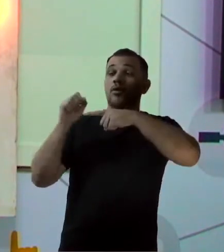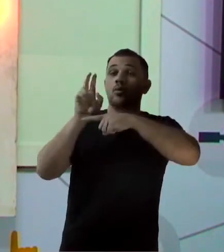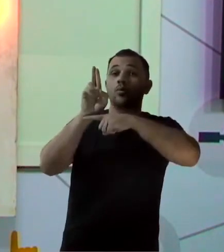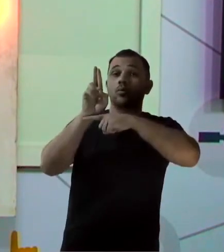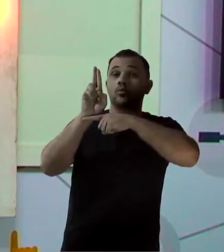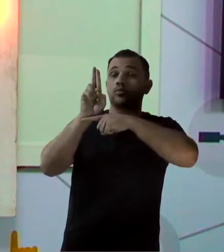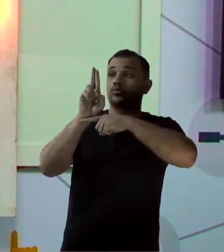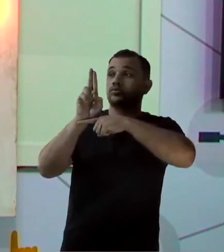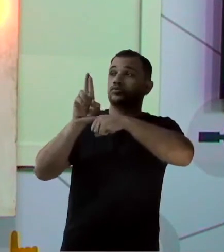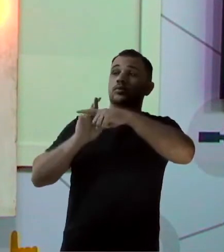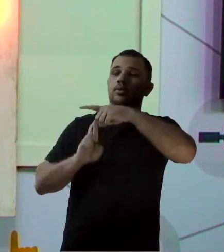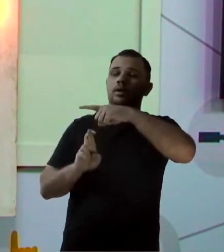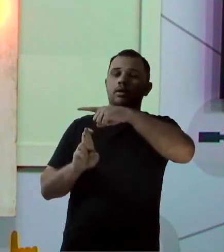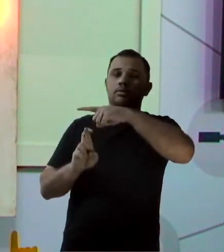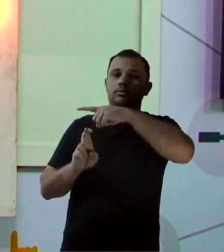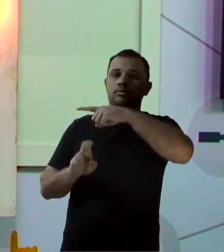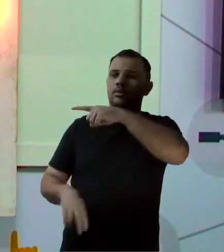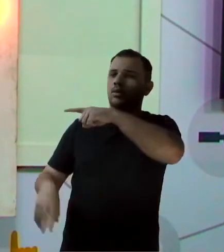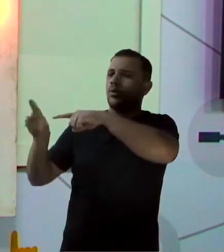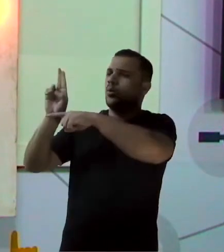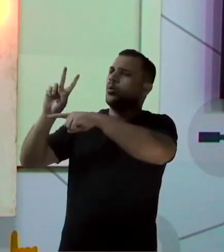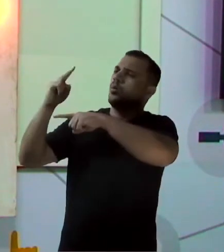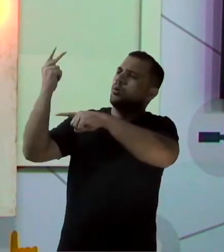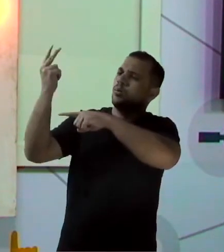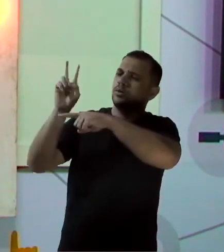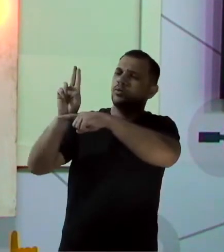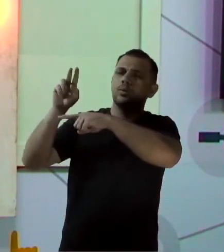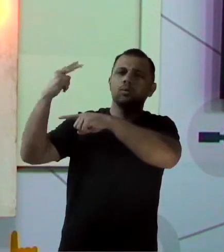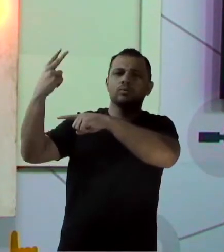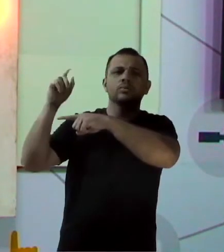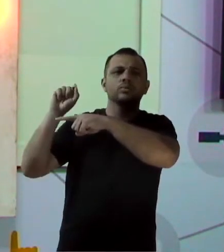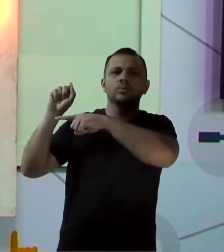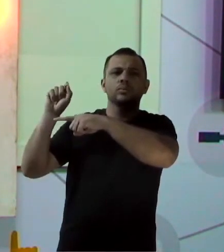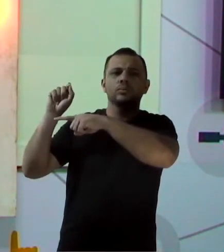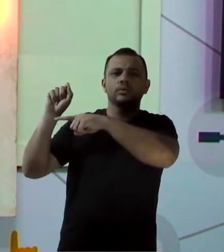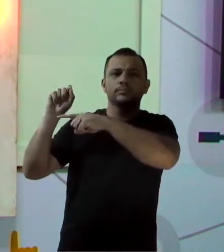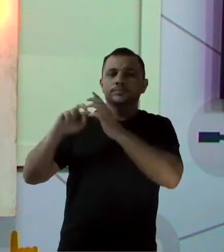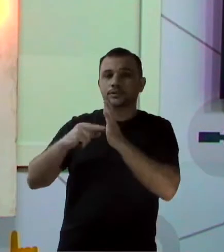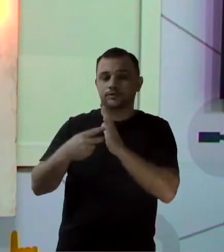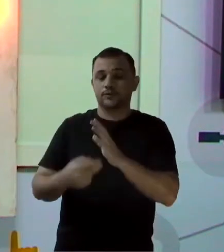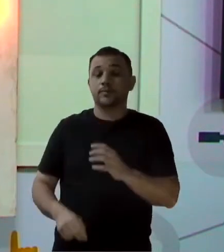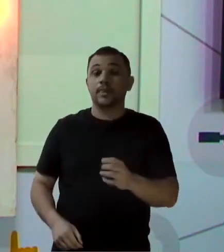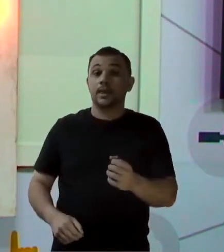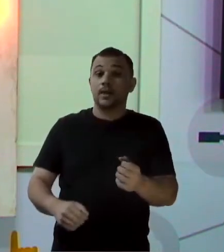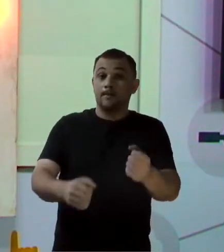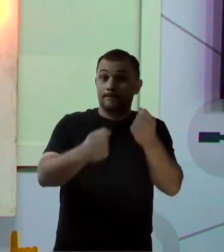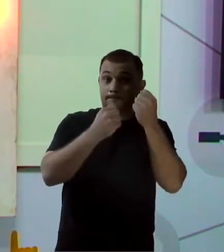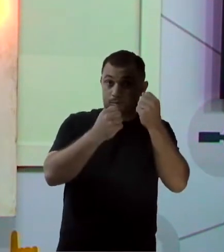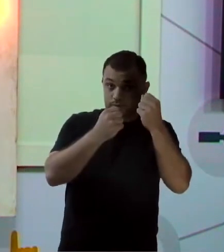Tá, o que a gente tem? U ao quadrado, né? O que a gente tem? Que potência e resistência são grandezas